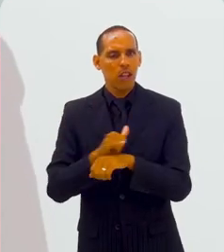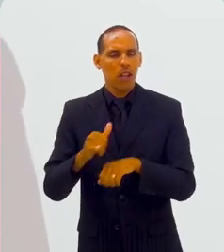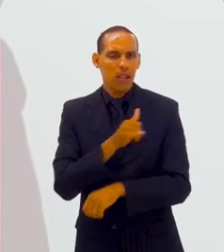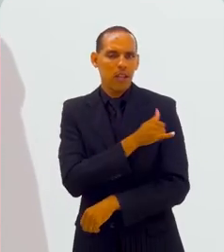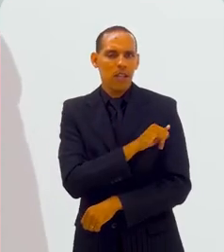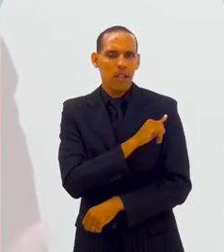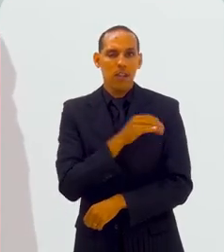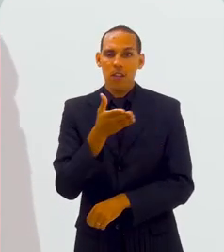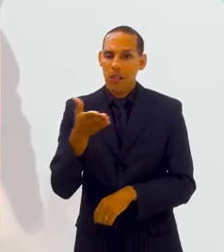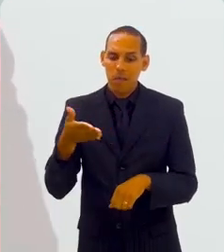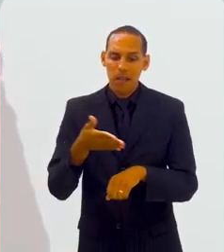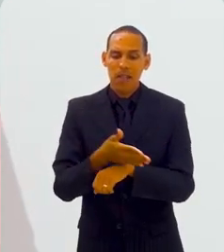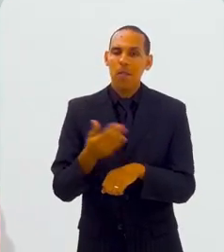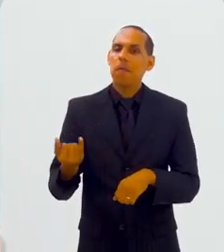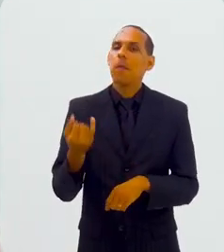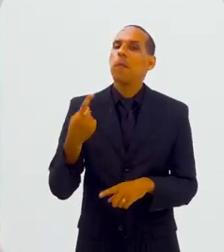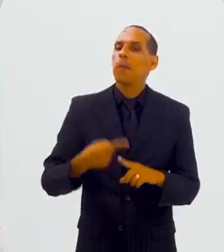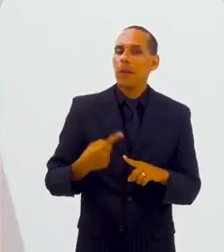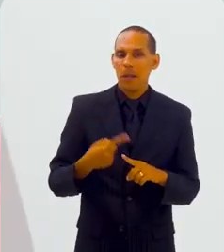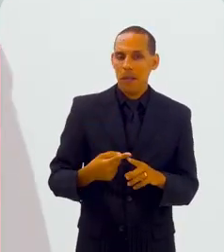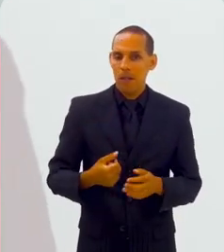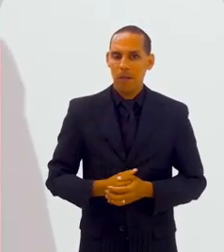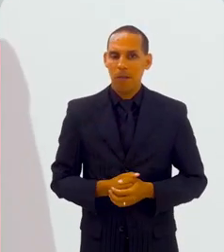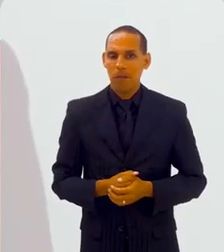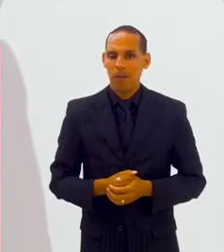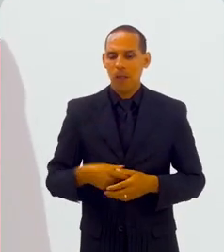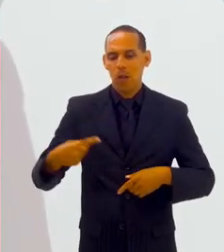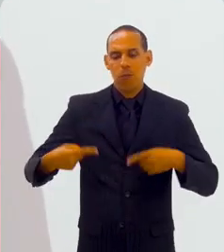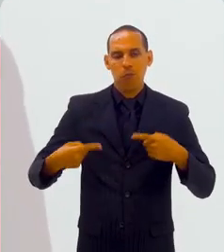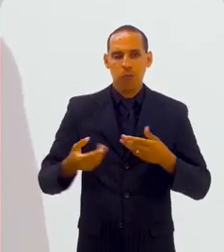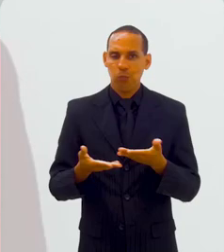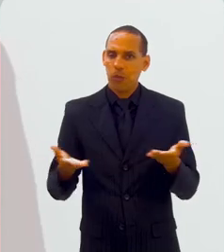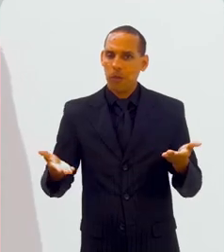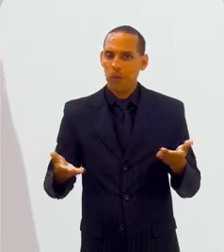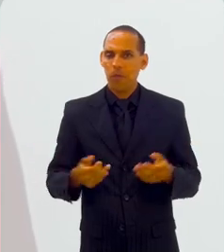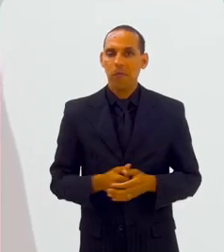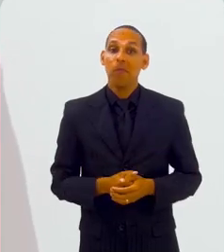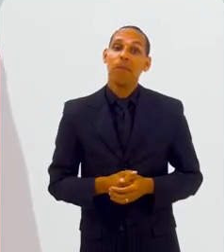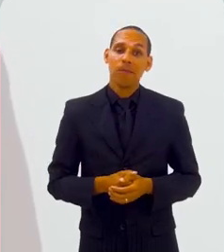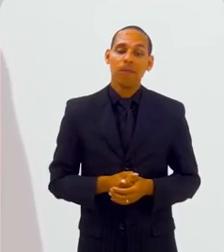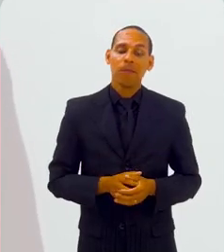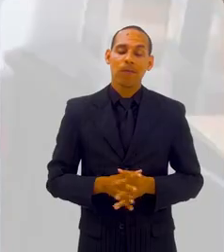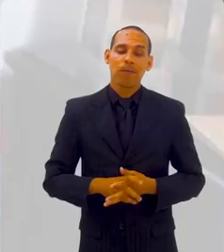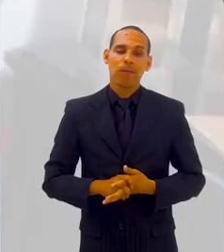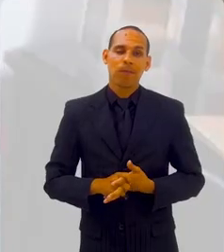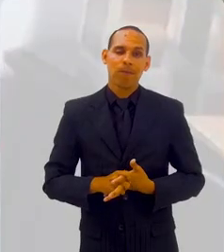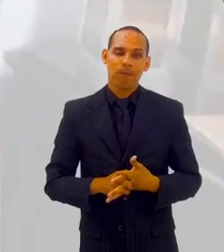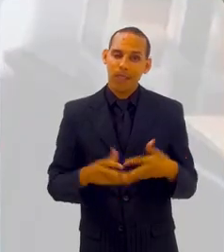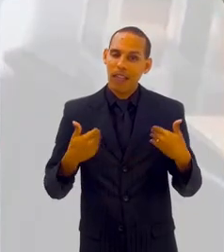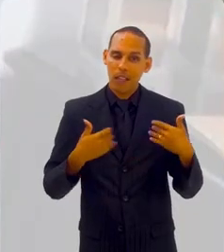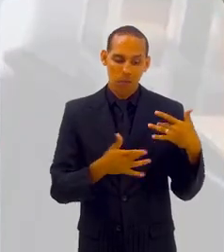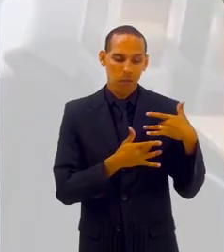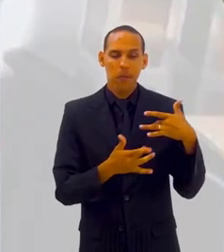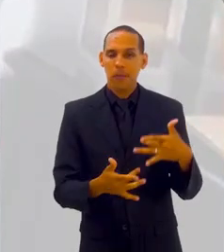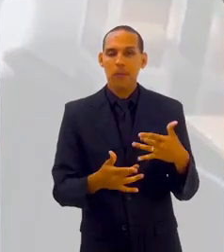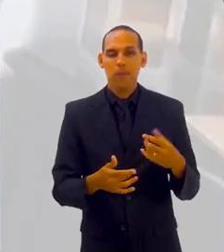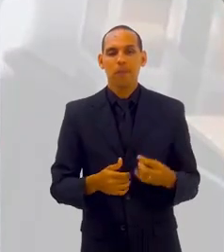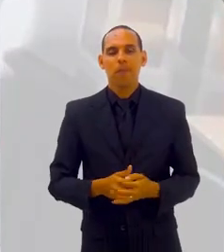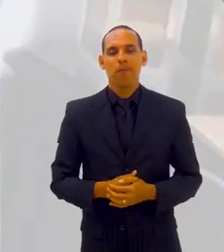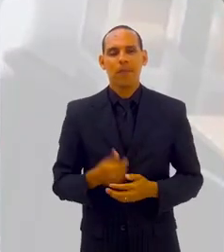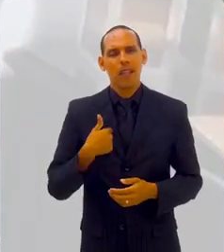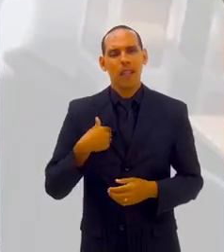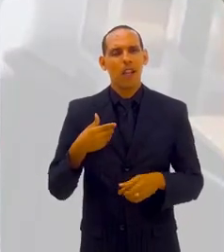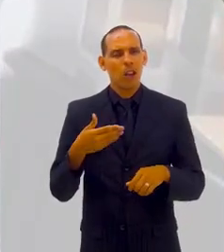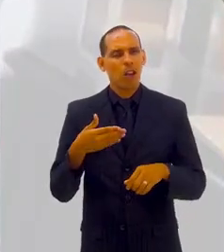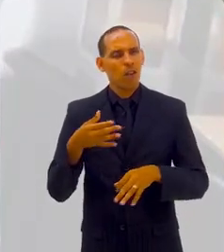Estado do Rio, e de vocês participarem dessas discussões e debates? Então, eu me coloquei à